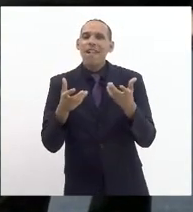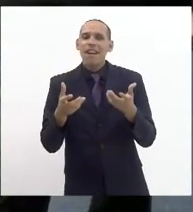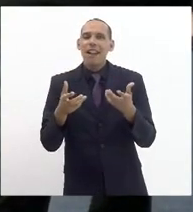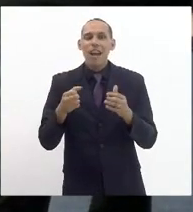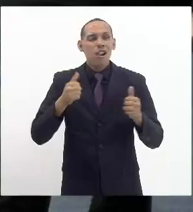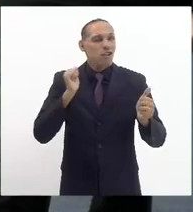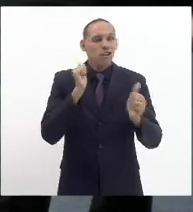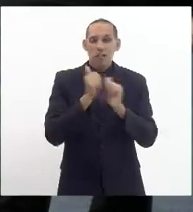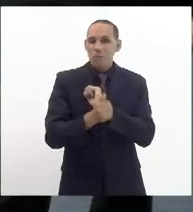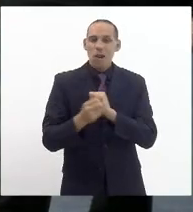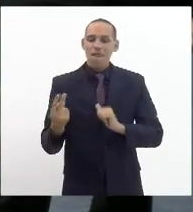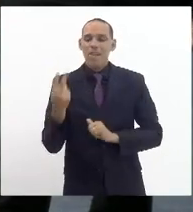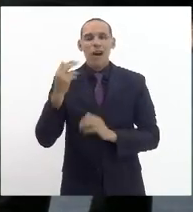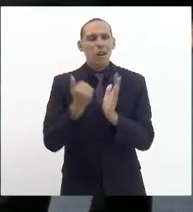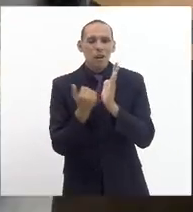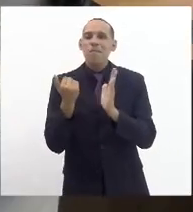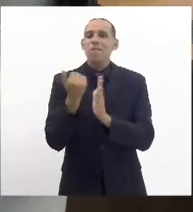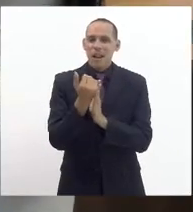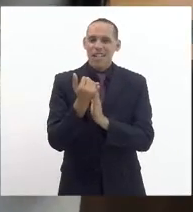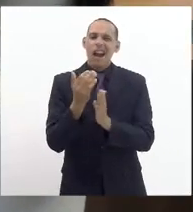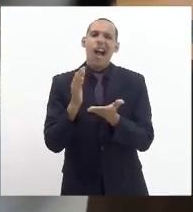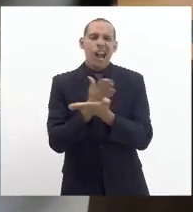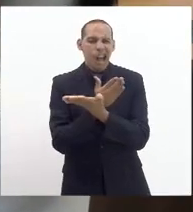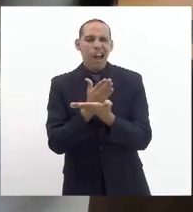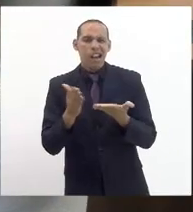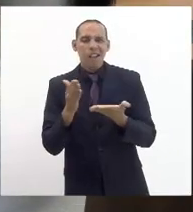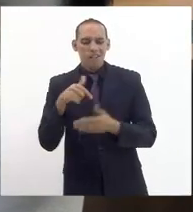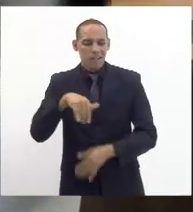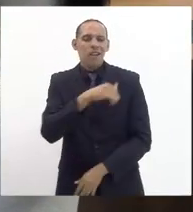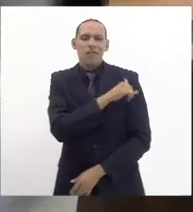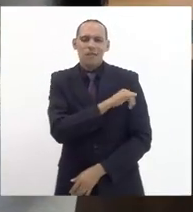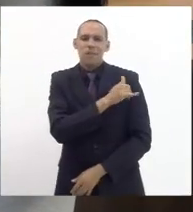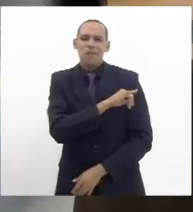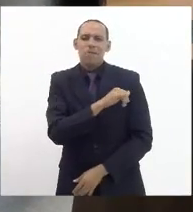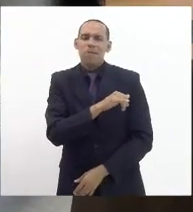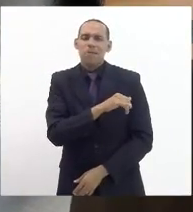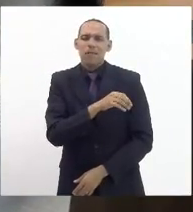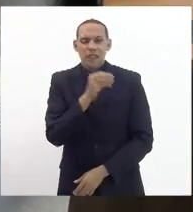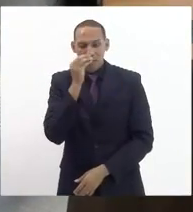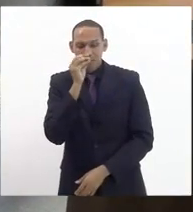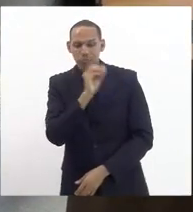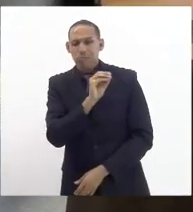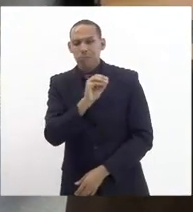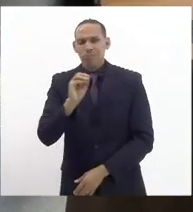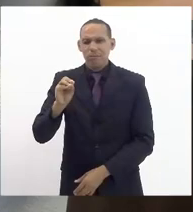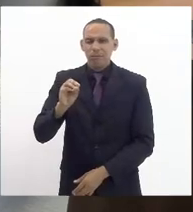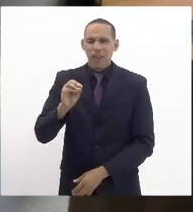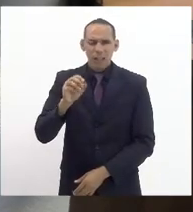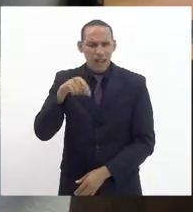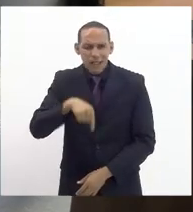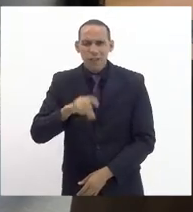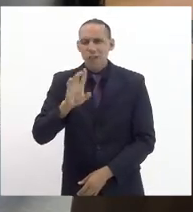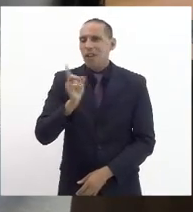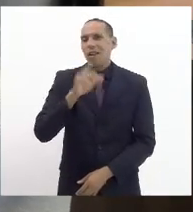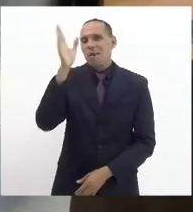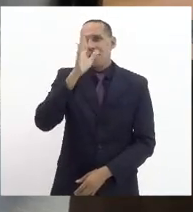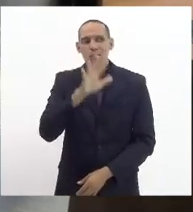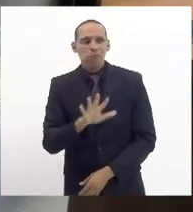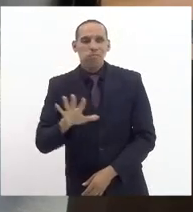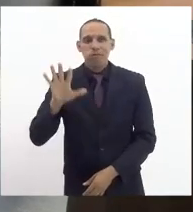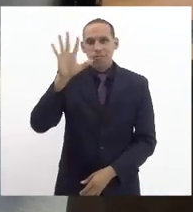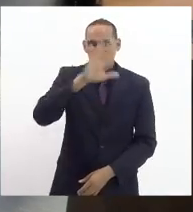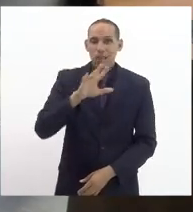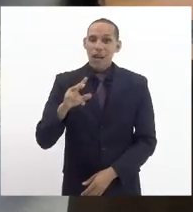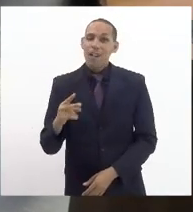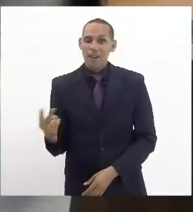mais valorizado. A gente sabe que alguns esportes no Estado, presidente, não têm um valor, no Brasil, né, não têm um valor merecido. Esse